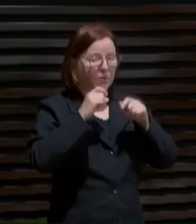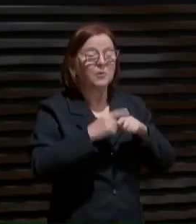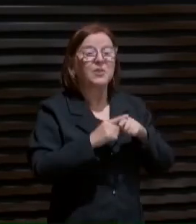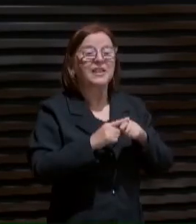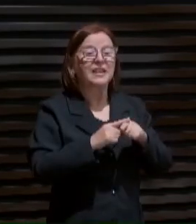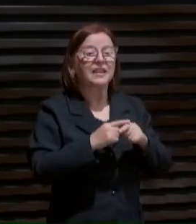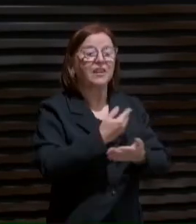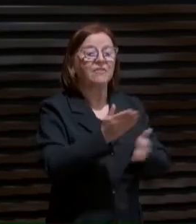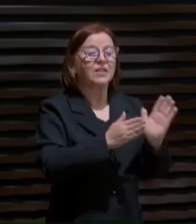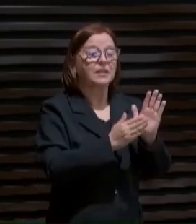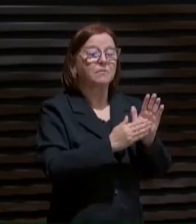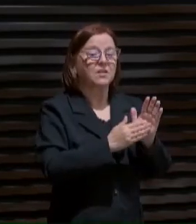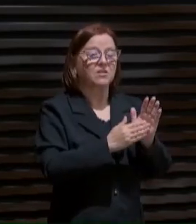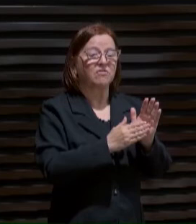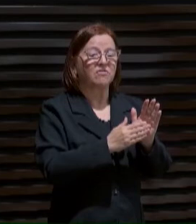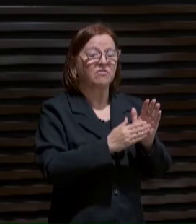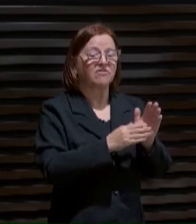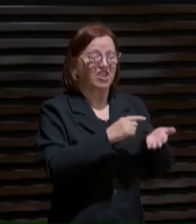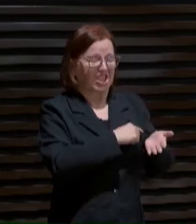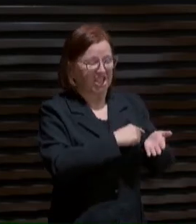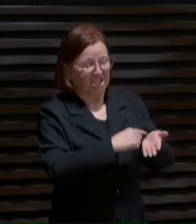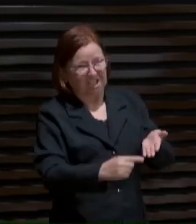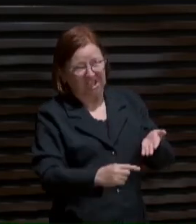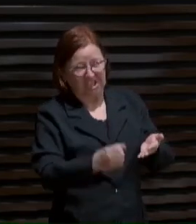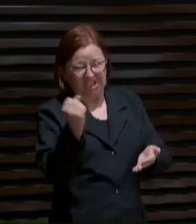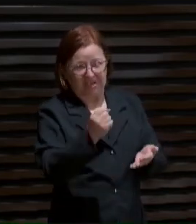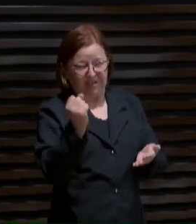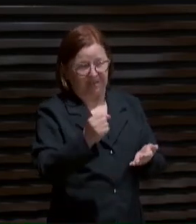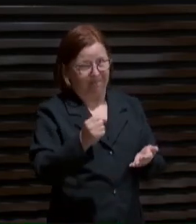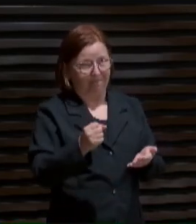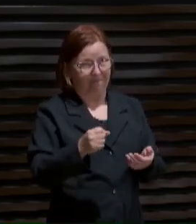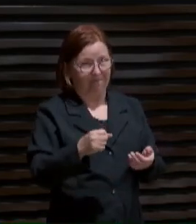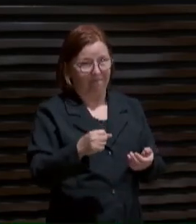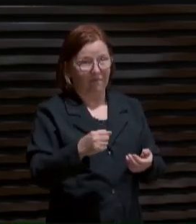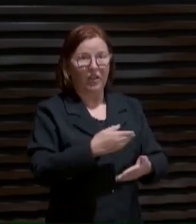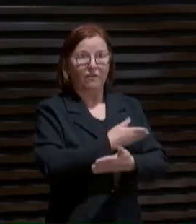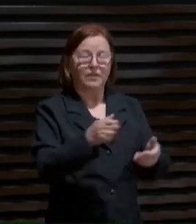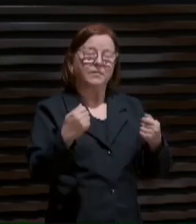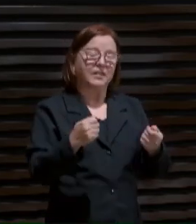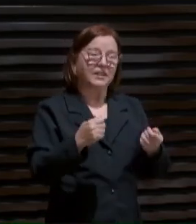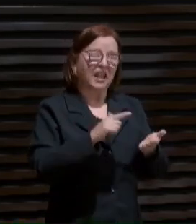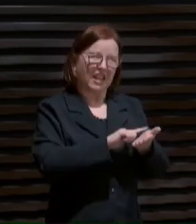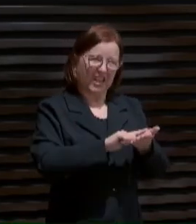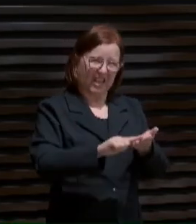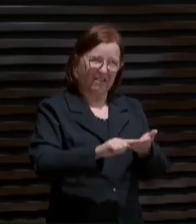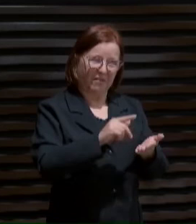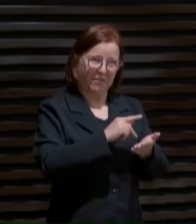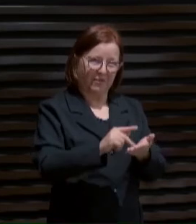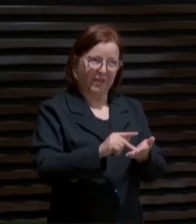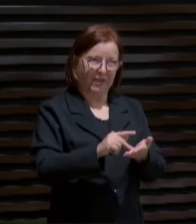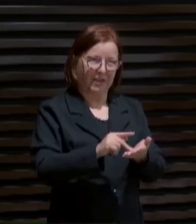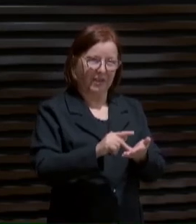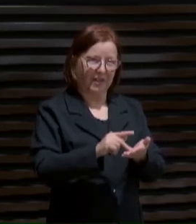cheias de sangue lavai-vos purificai-vos tirai a maldade de vossos atos de diante